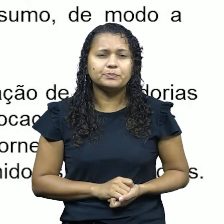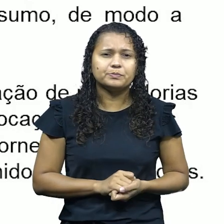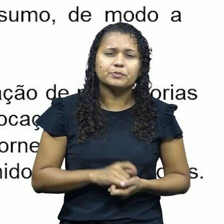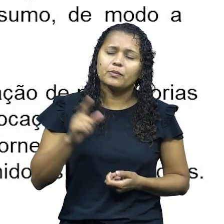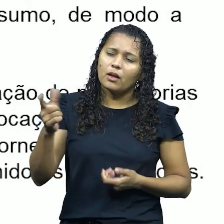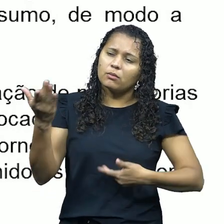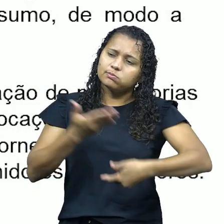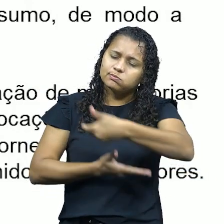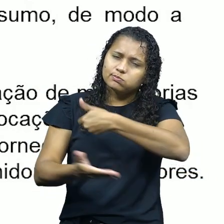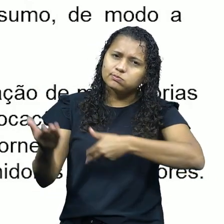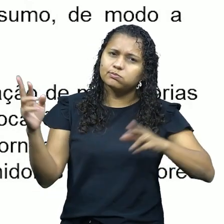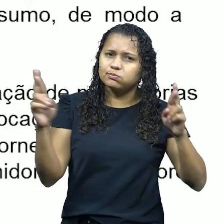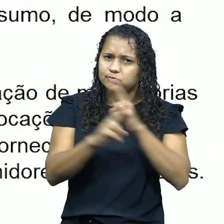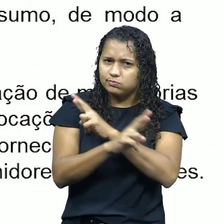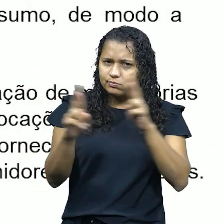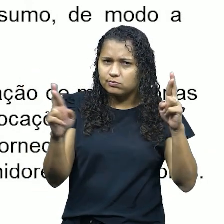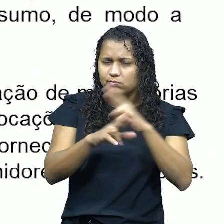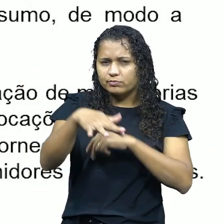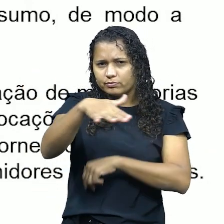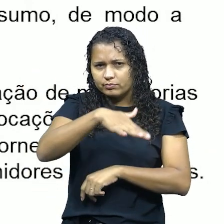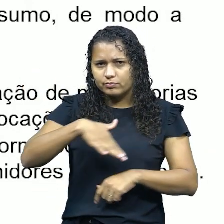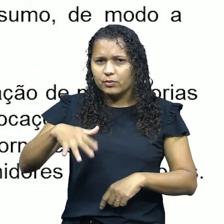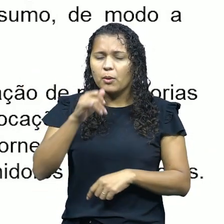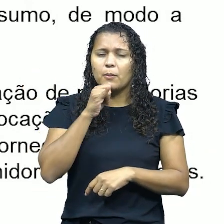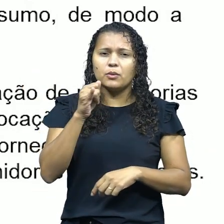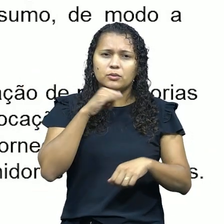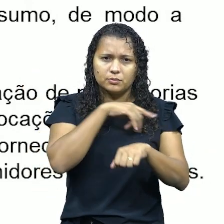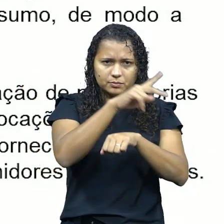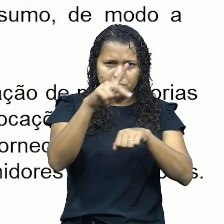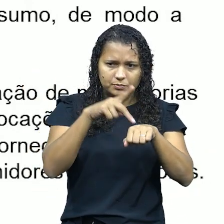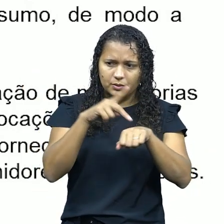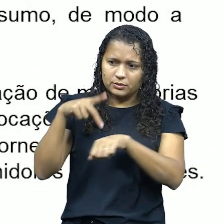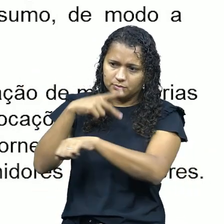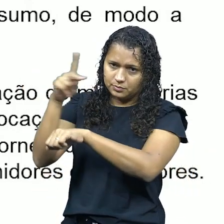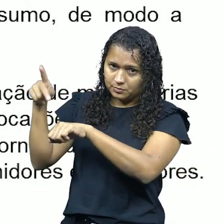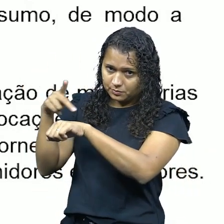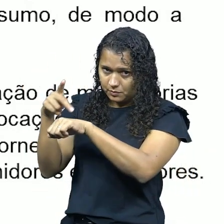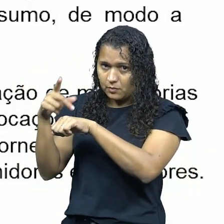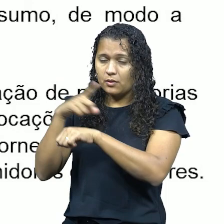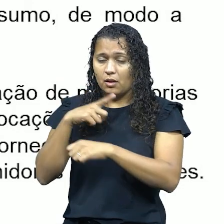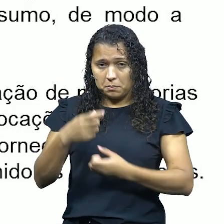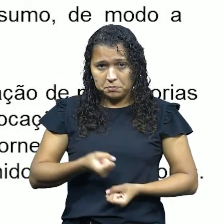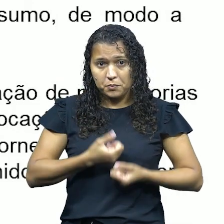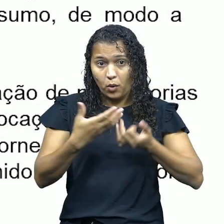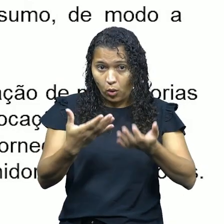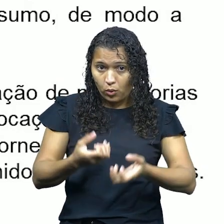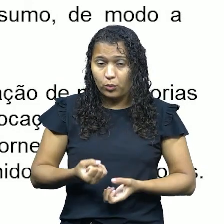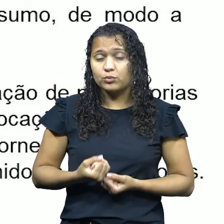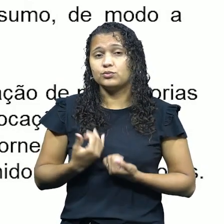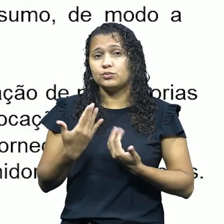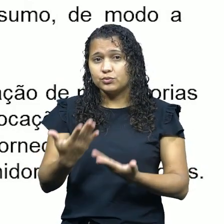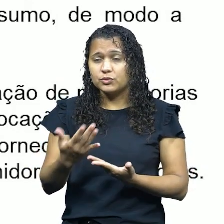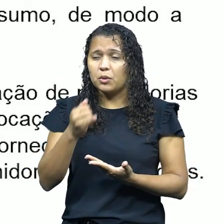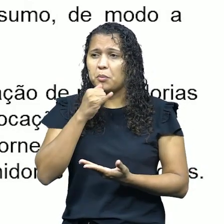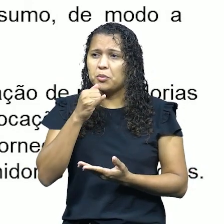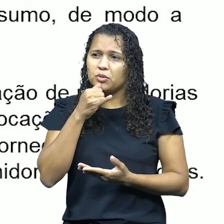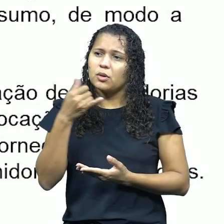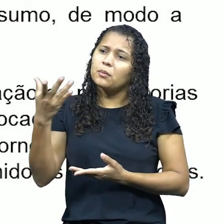relações espaciais dos inventários entre países, integrando cadeias produtivas relativas a